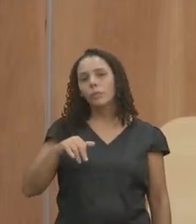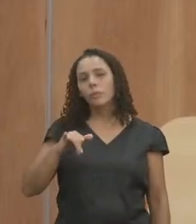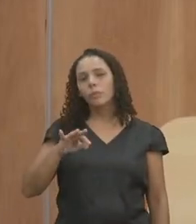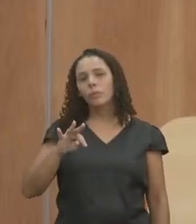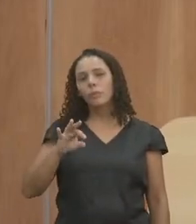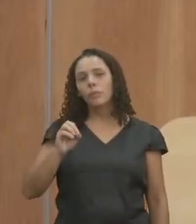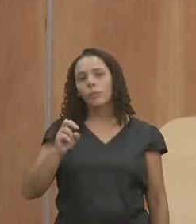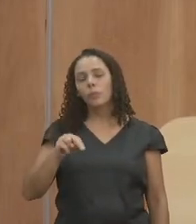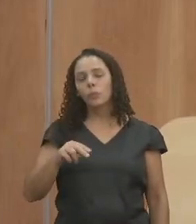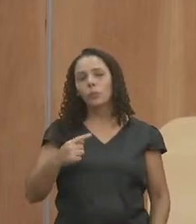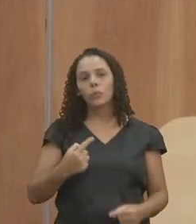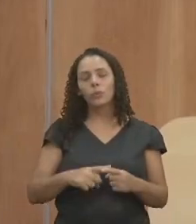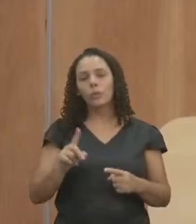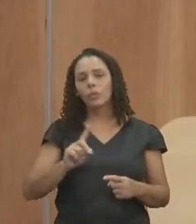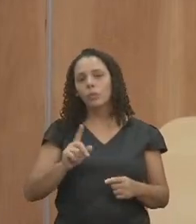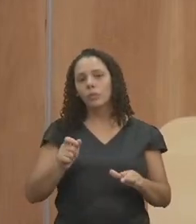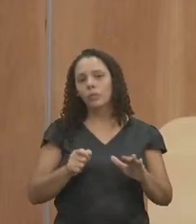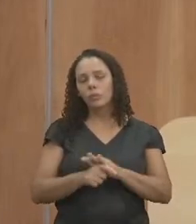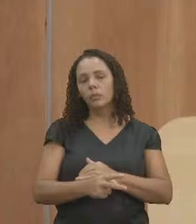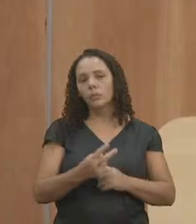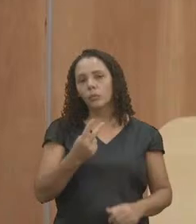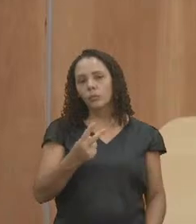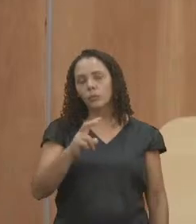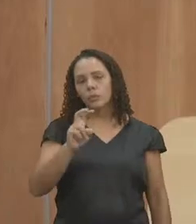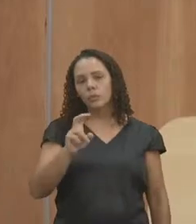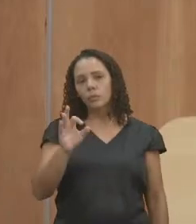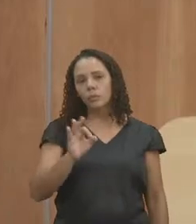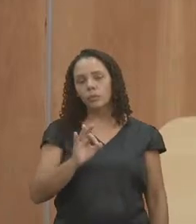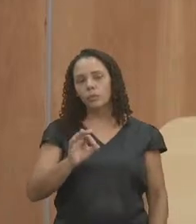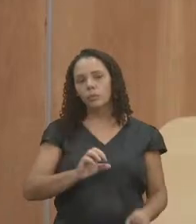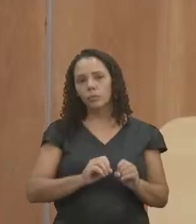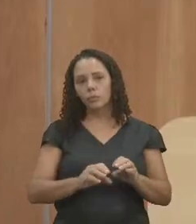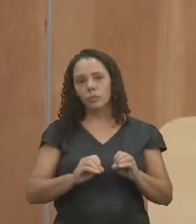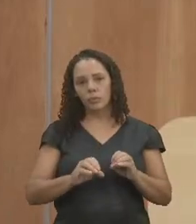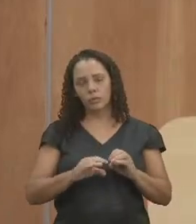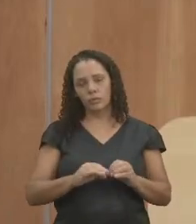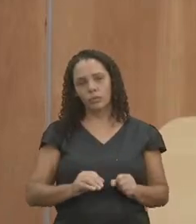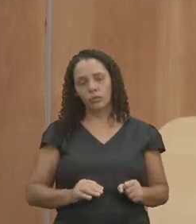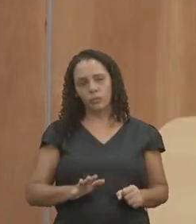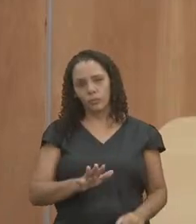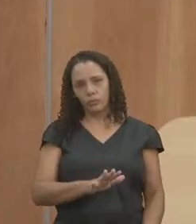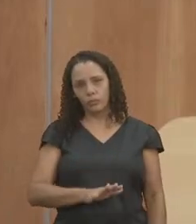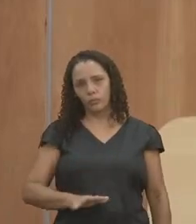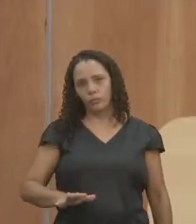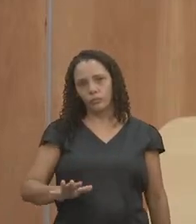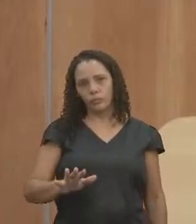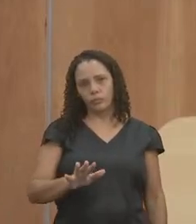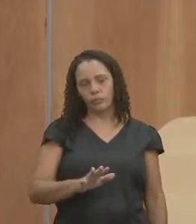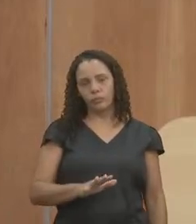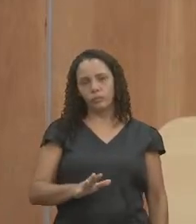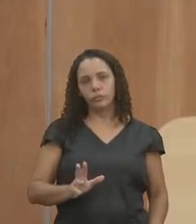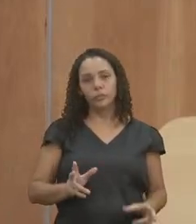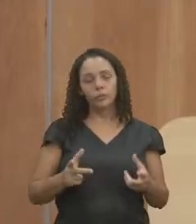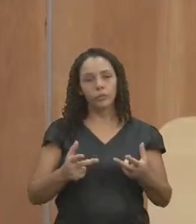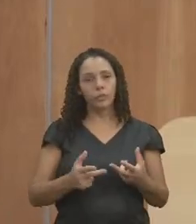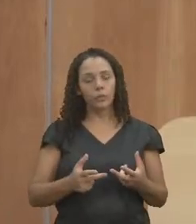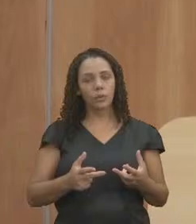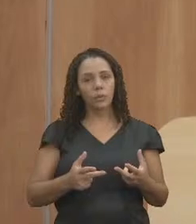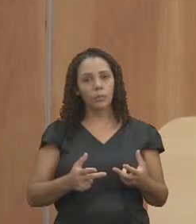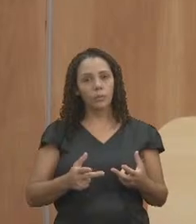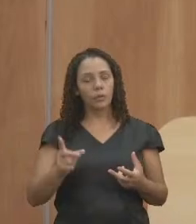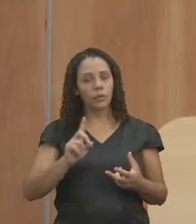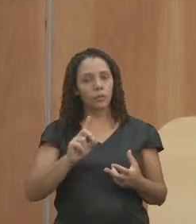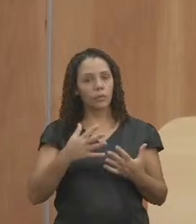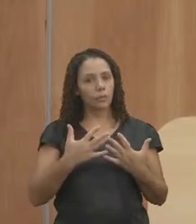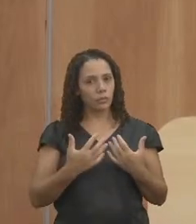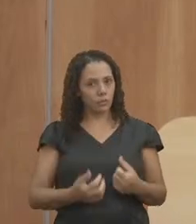os 25% que são destinados à educação do orçamento do município. A Câmara não só reprovou as contas dele,